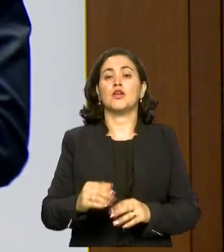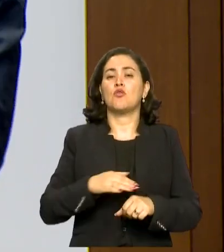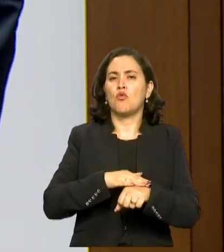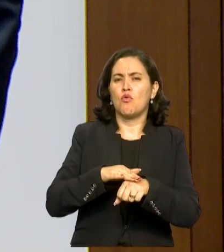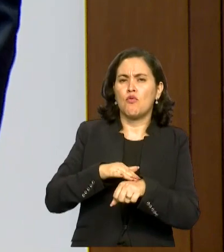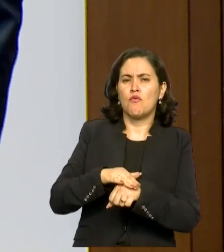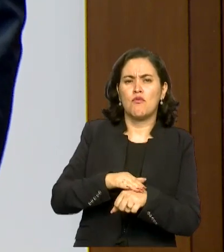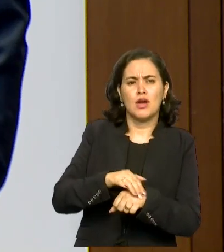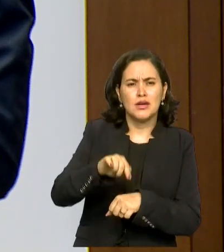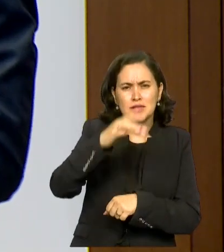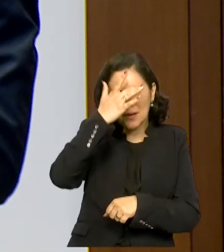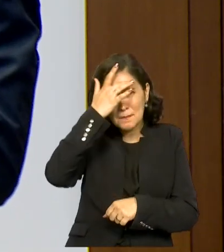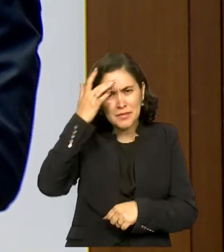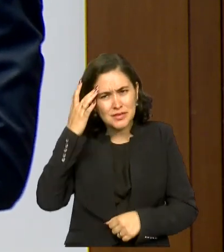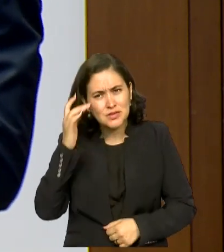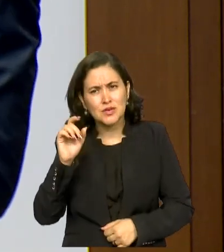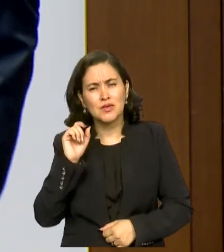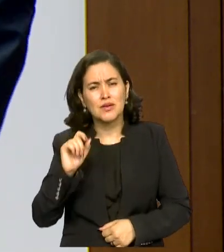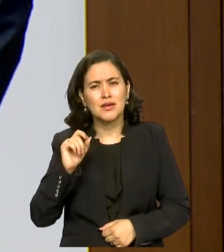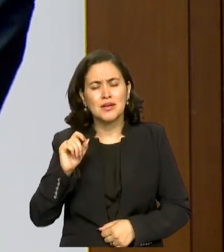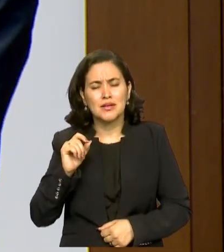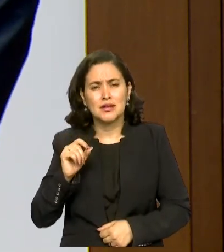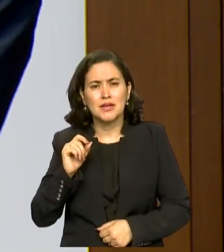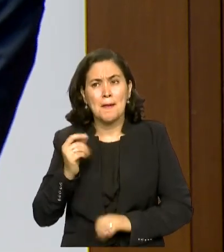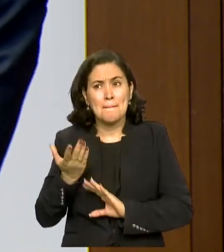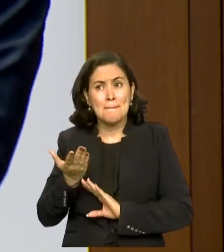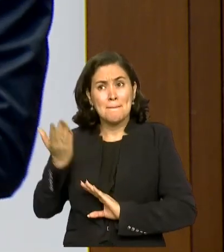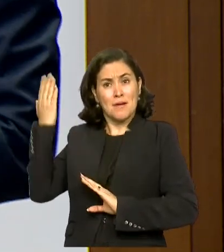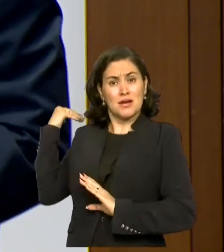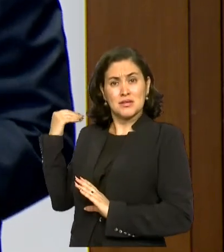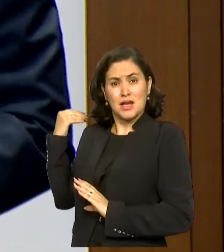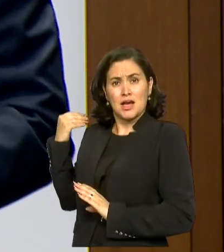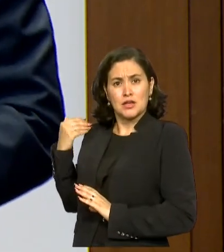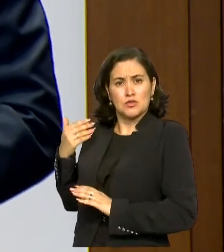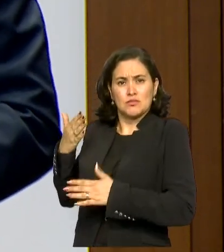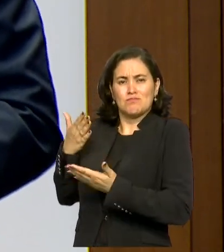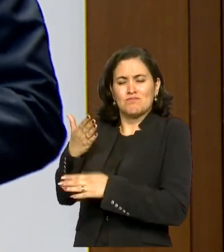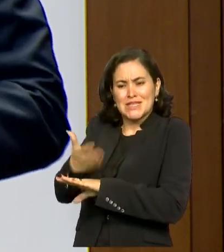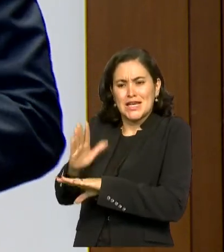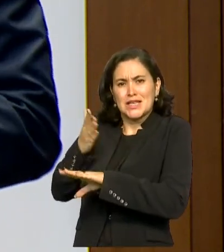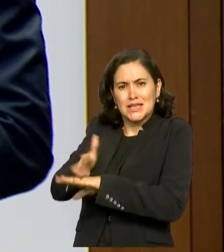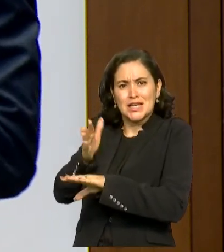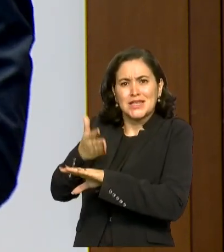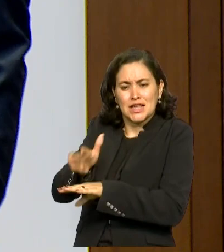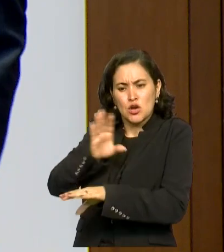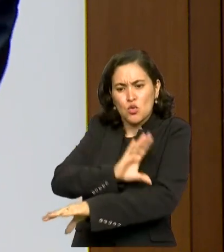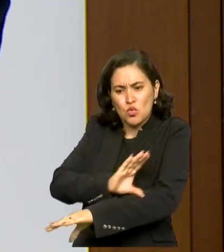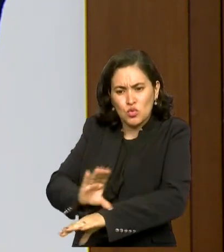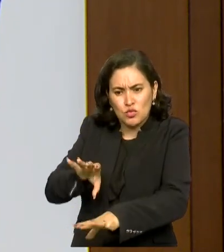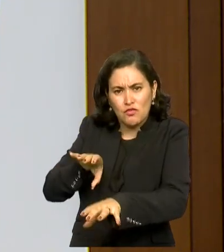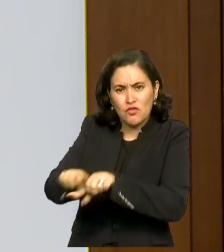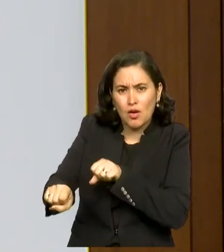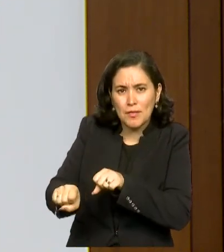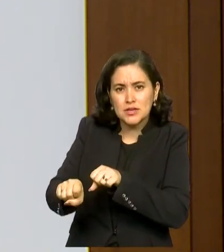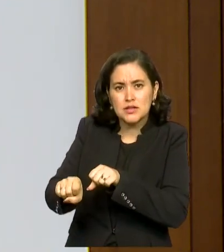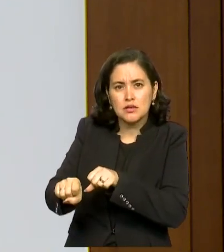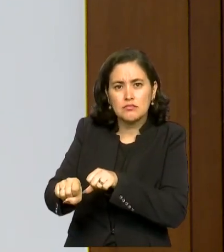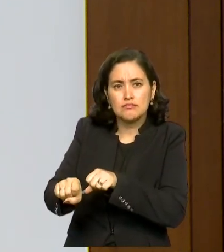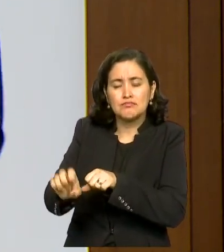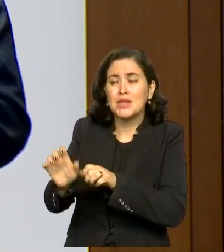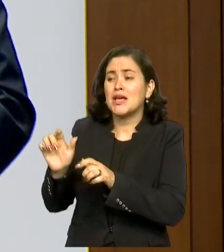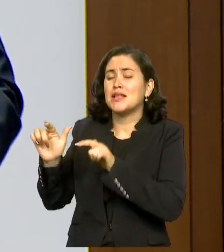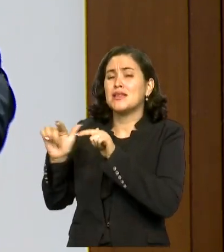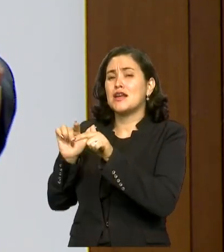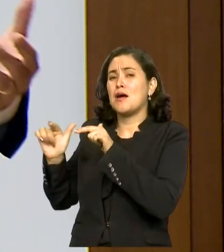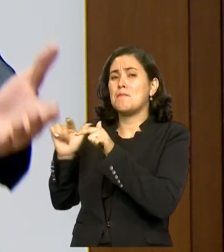lá atrás colocados para fazer um treinamento e não assumiram, de fato. Pessoas que largaram seus empregos